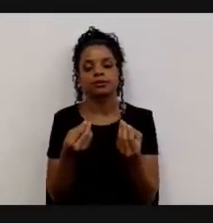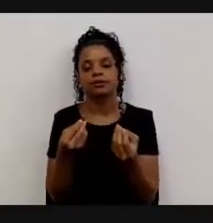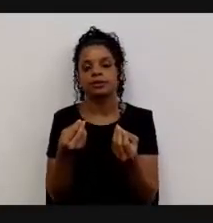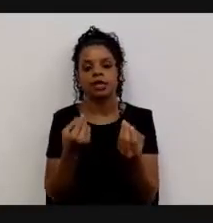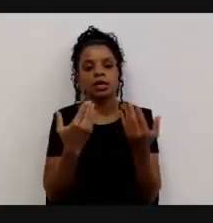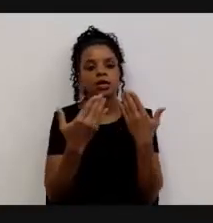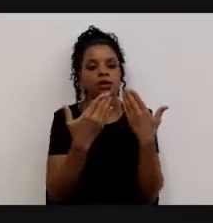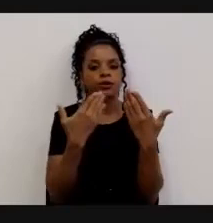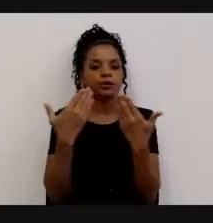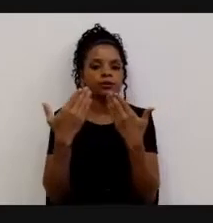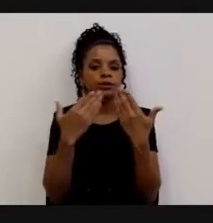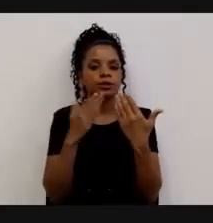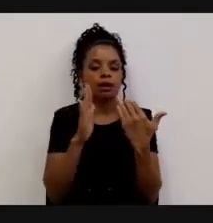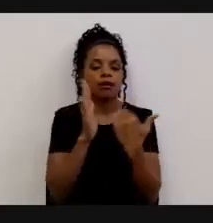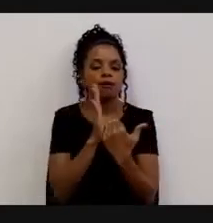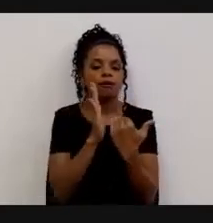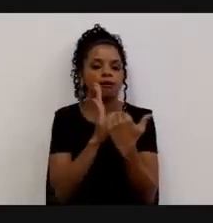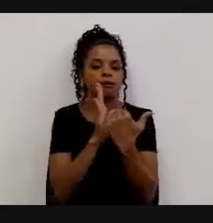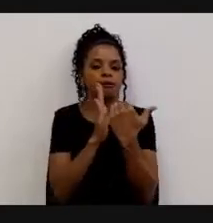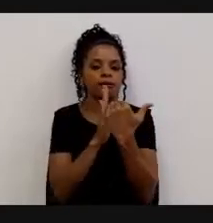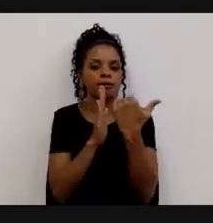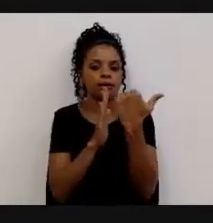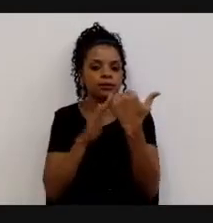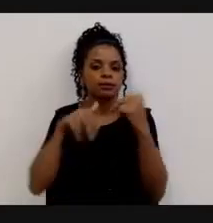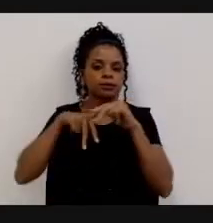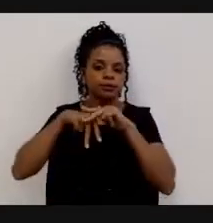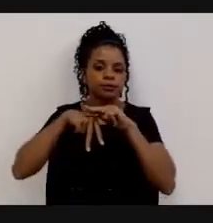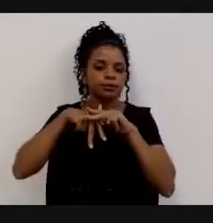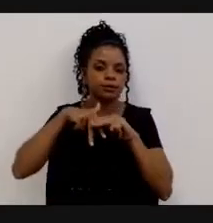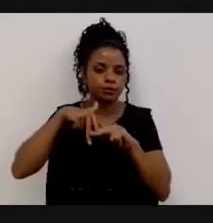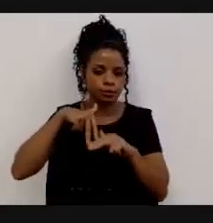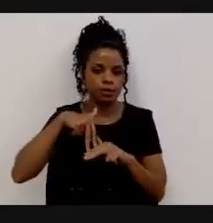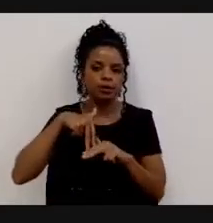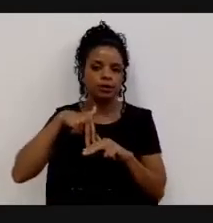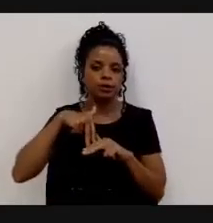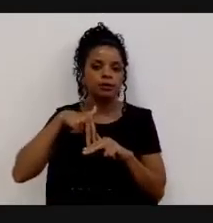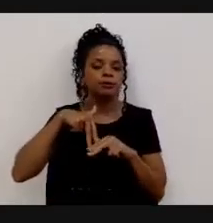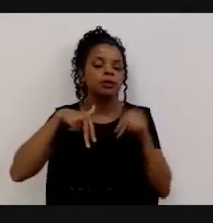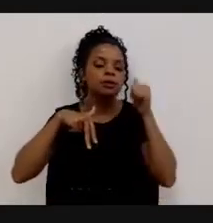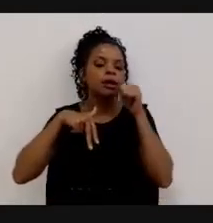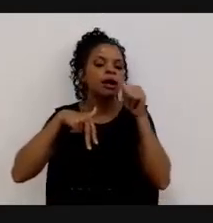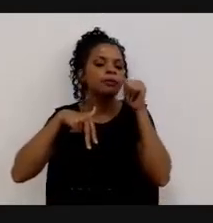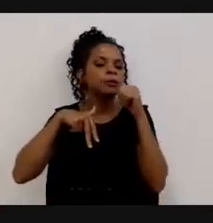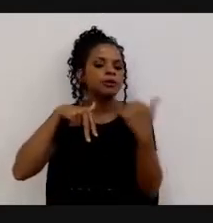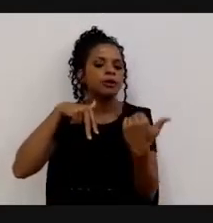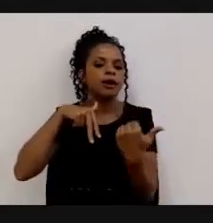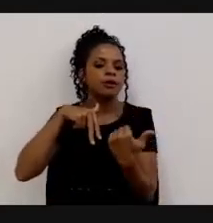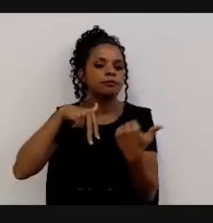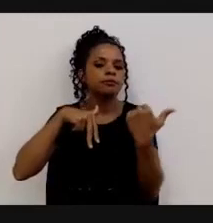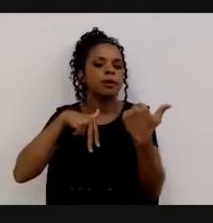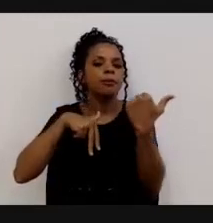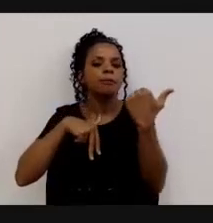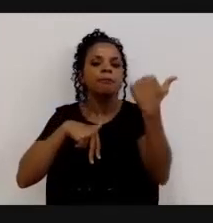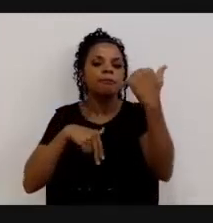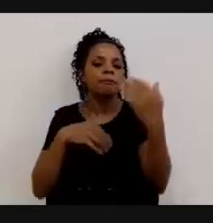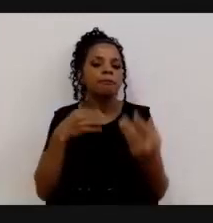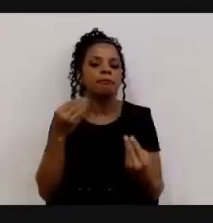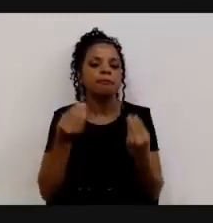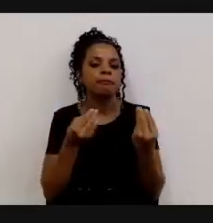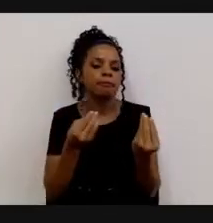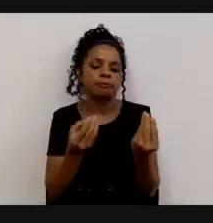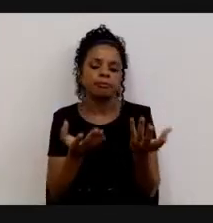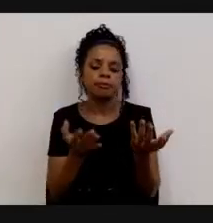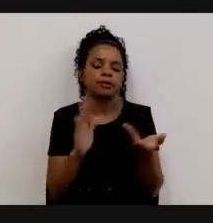a hierarquização social de gênero e a posição que as mulheres ocupam dentro do parlamento, porque grande parte